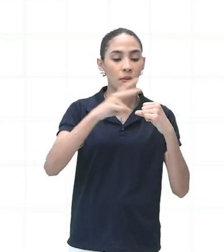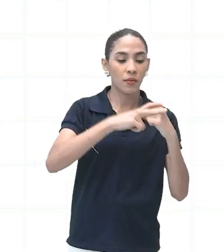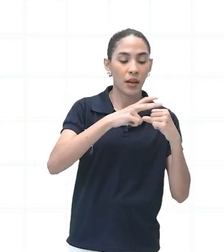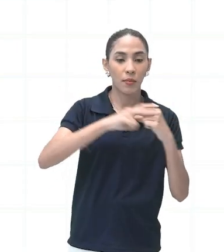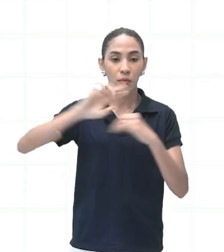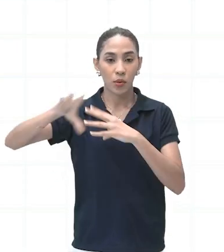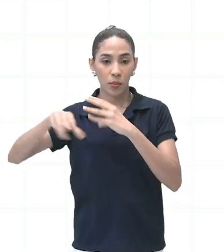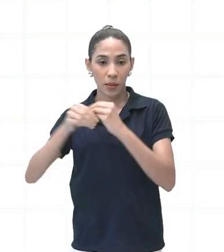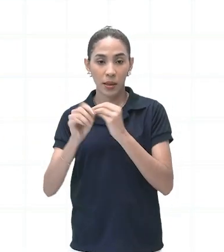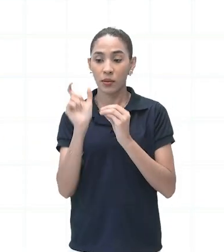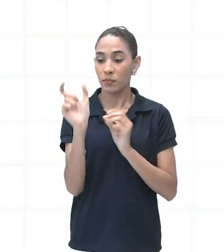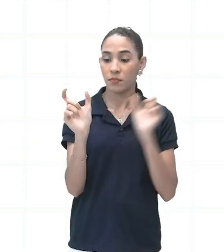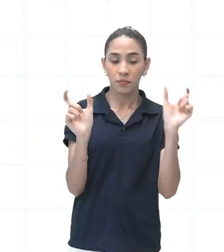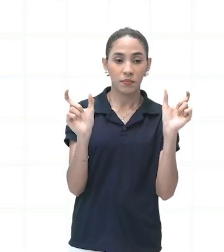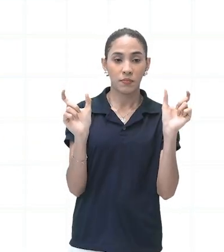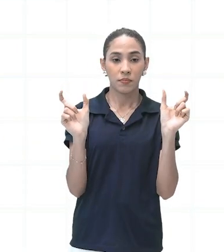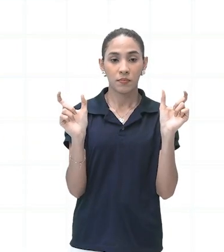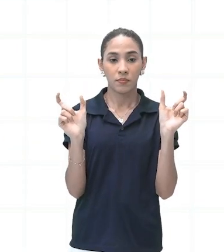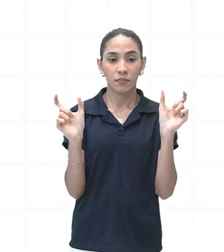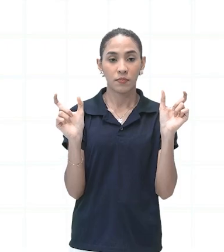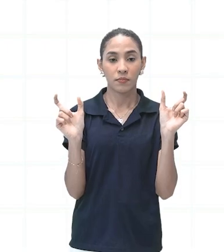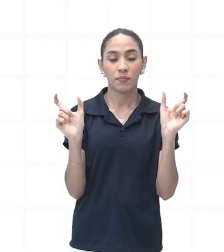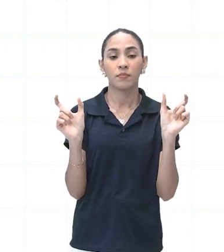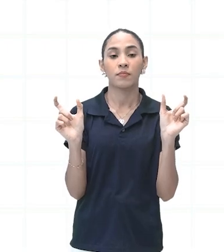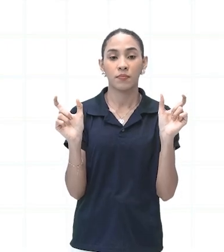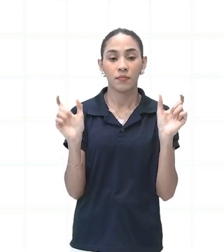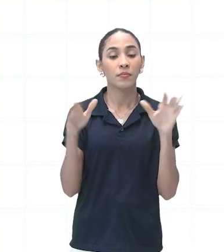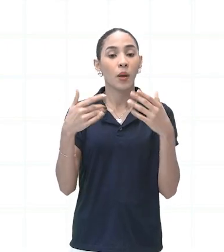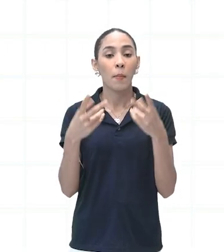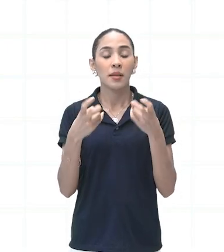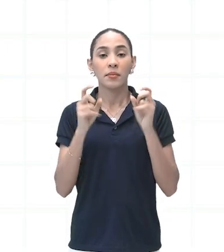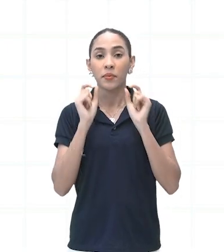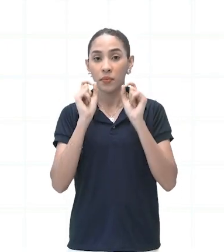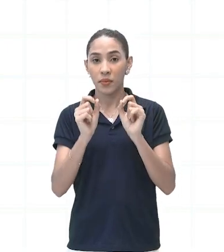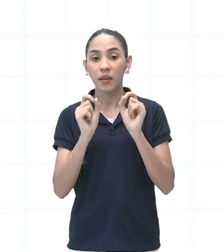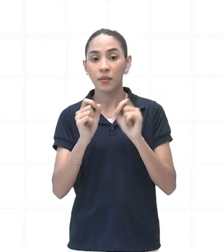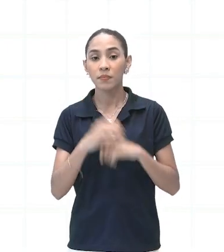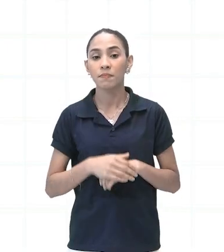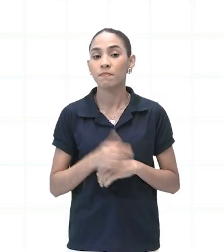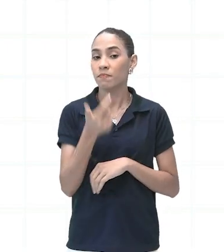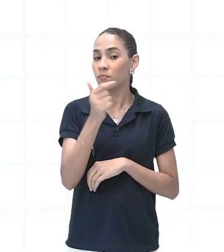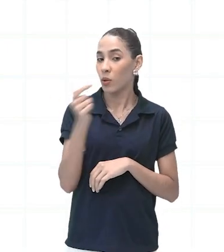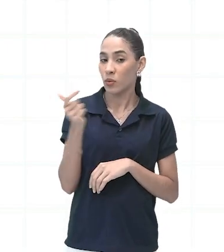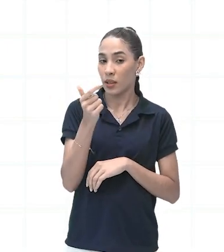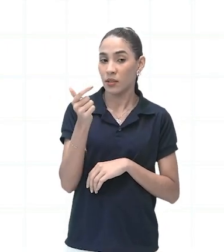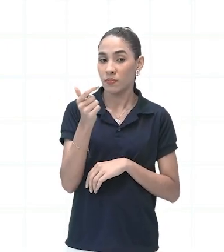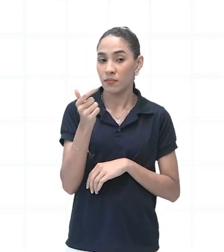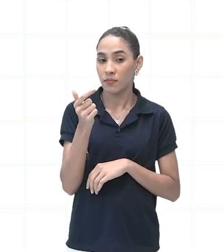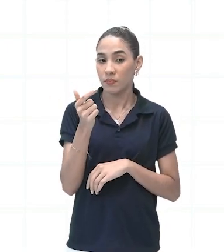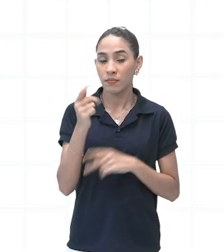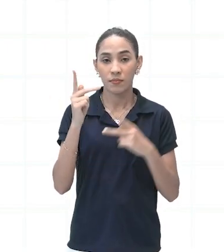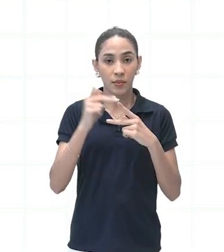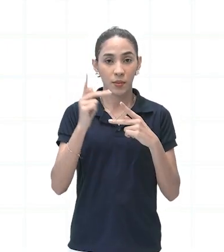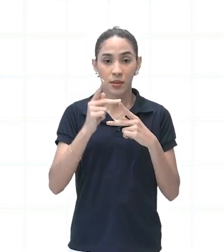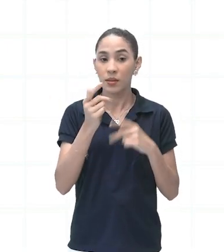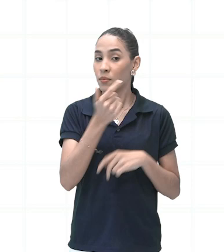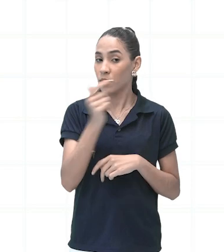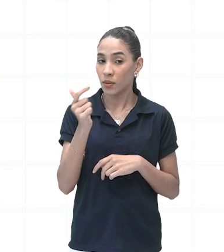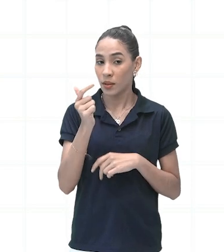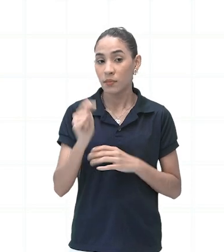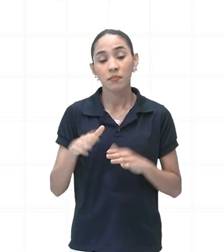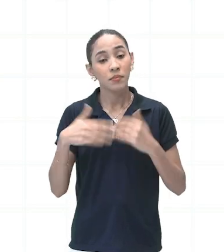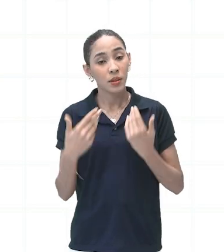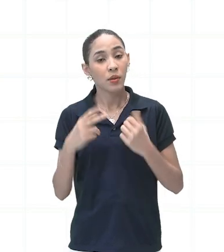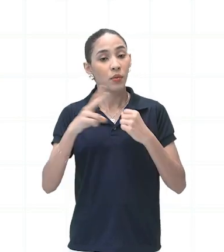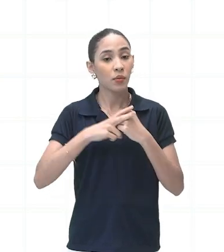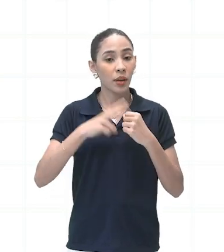notem o seguinte, que entre passei e muito tempo longe, não tenho preposição. Então,